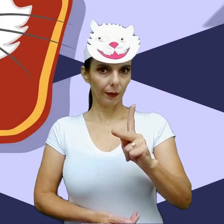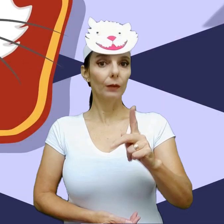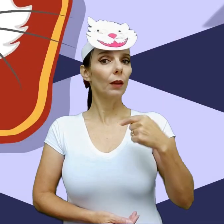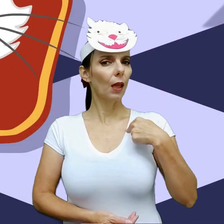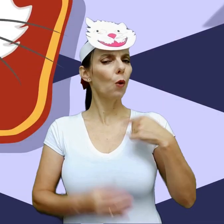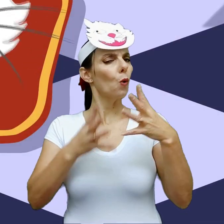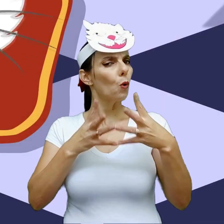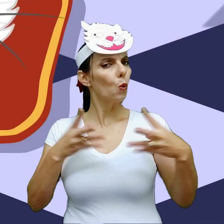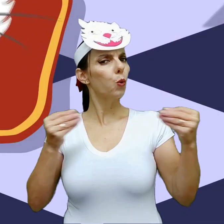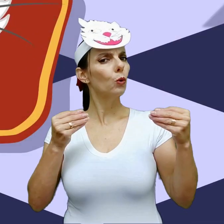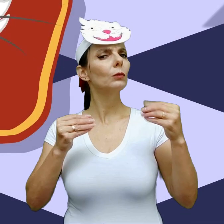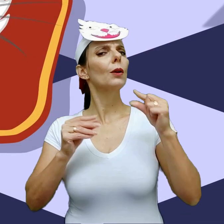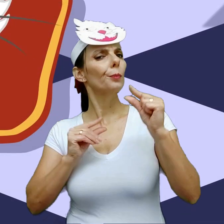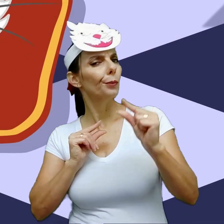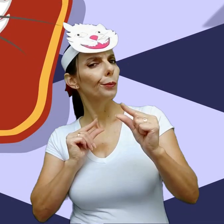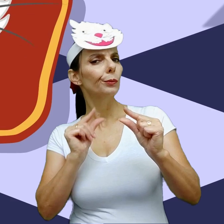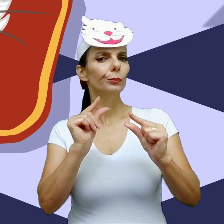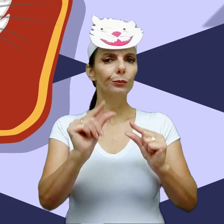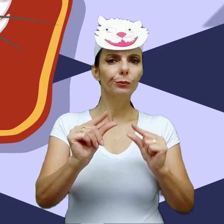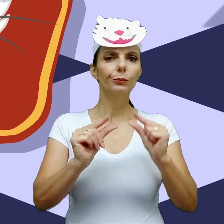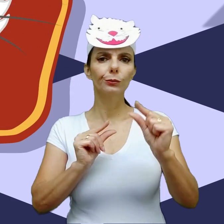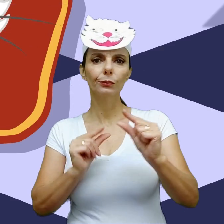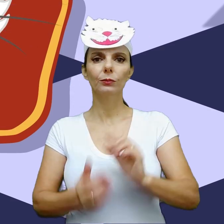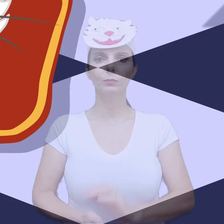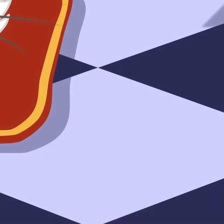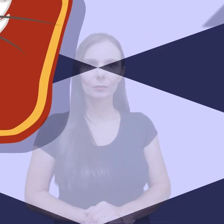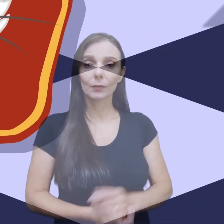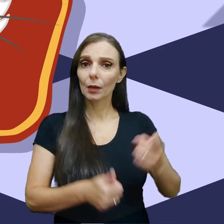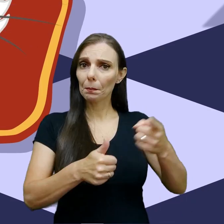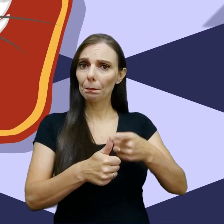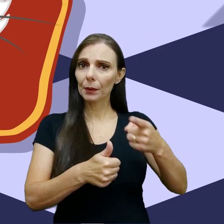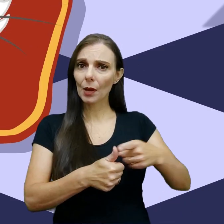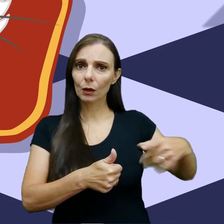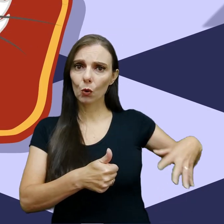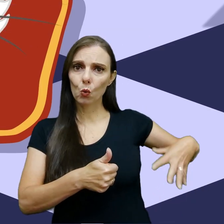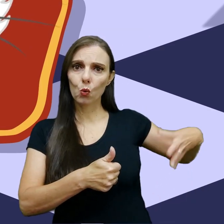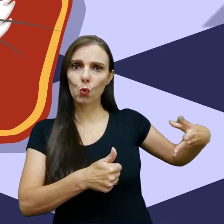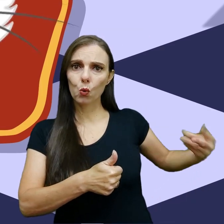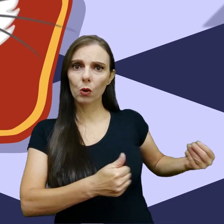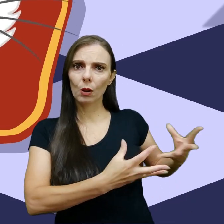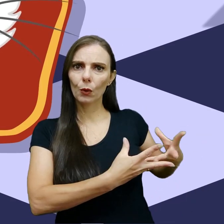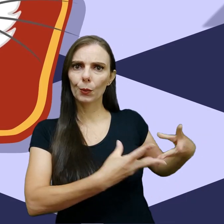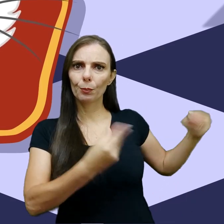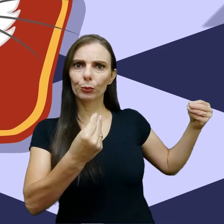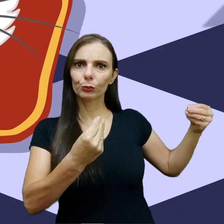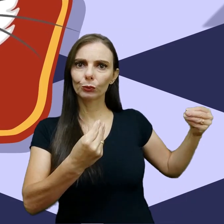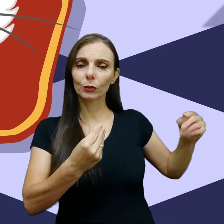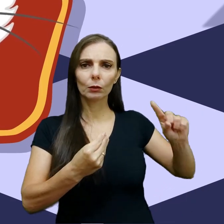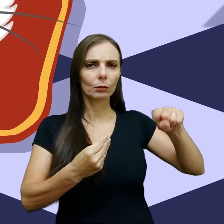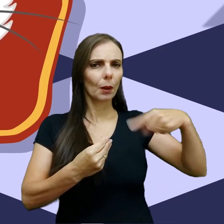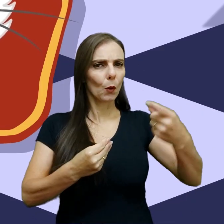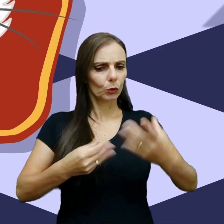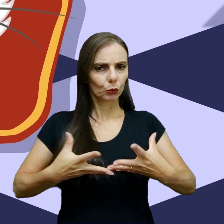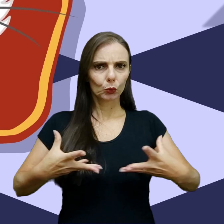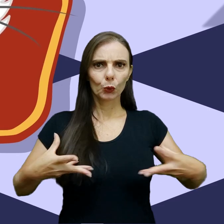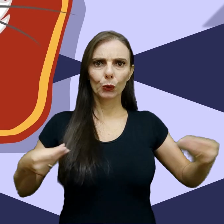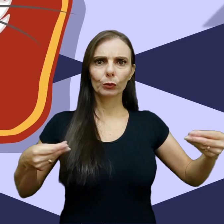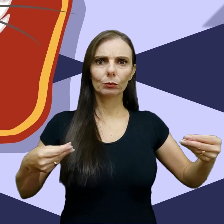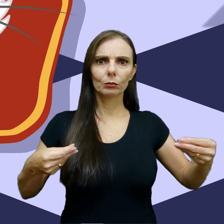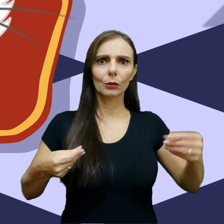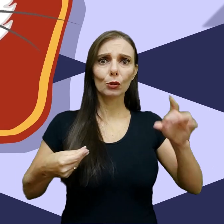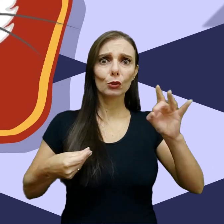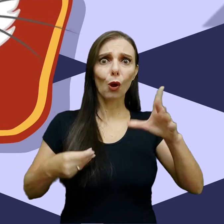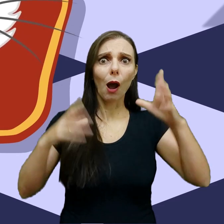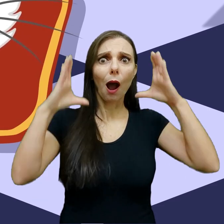Ok, então eu vou desaparecer lentamente. Primeiro, a cauda do gato mágico desapareceu, depois o